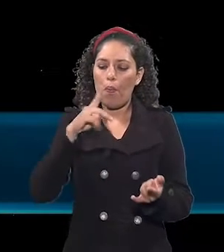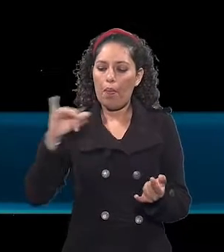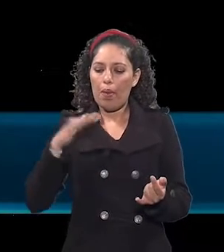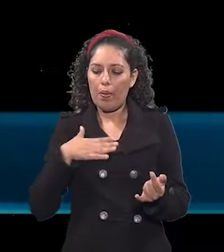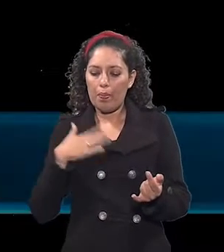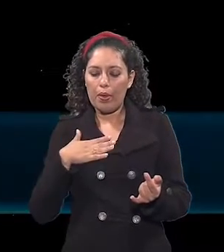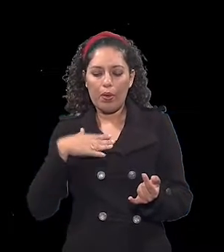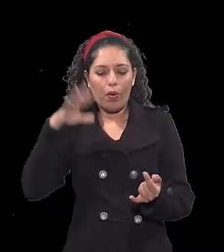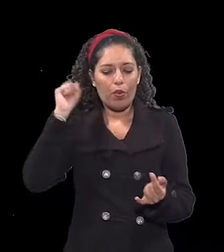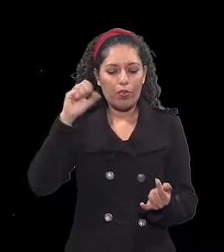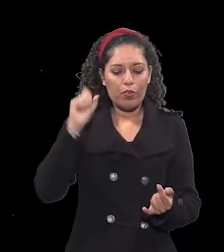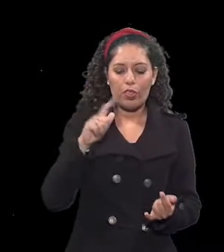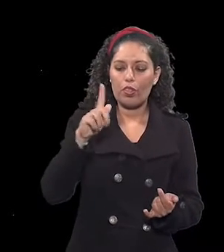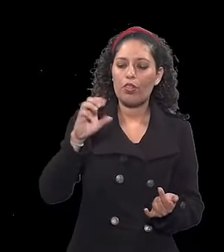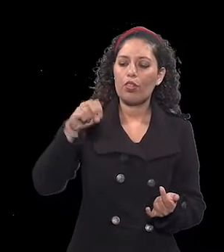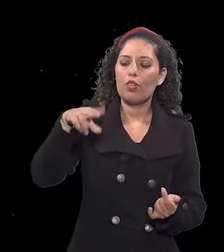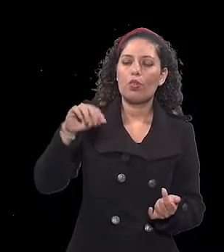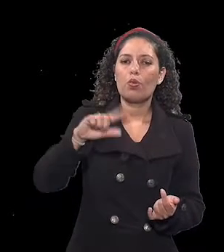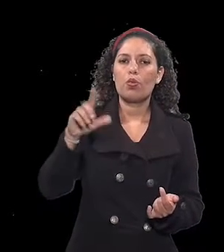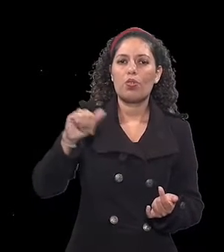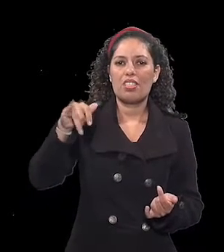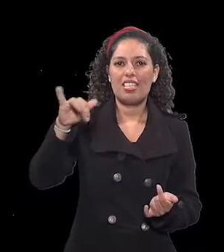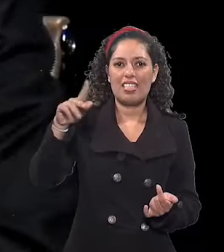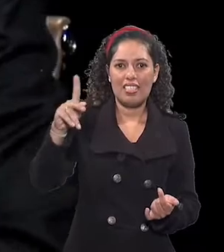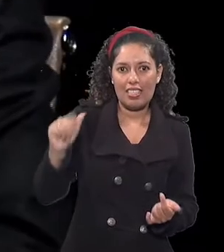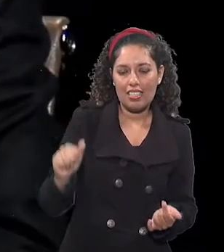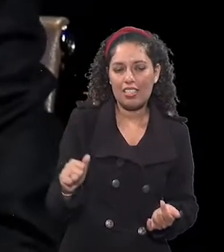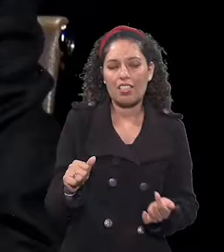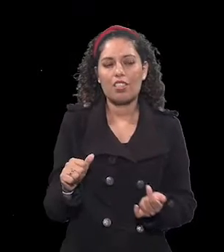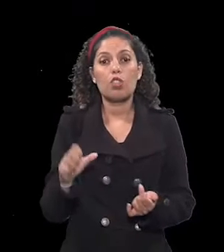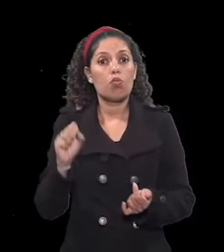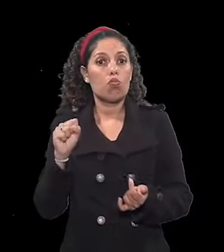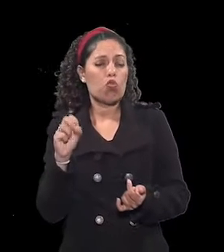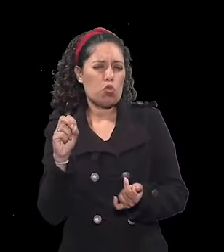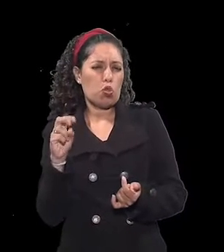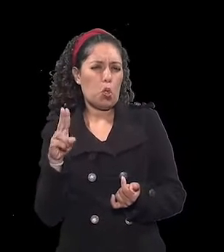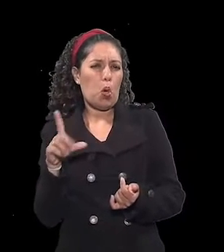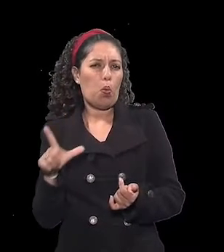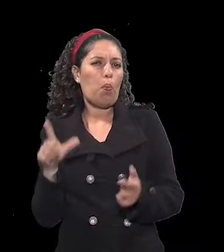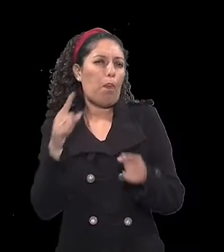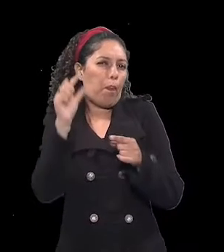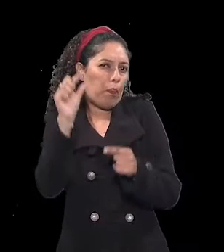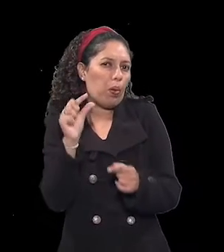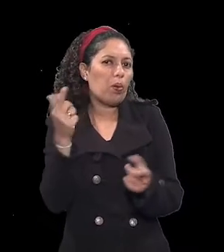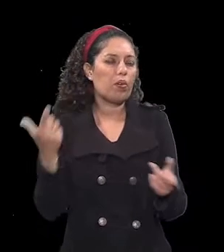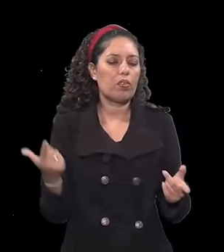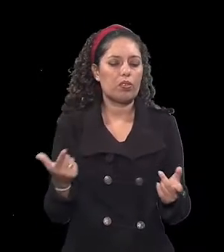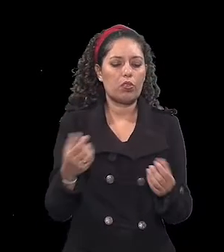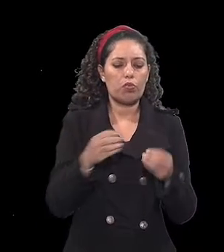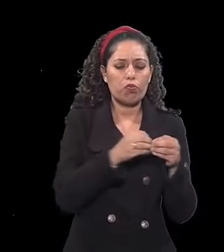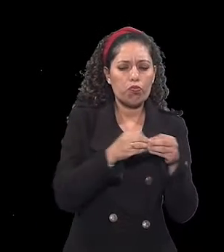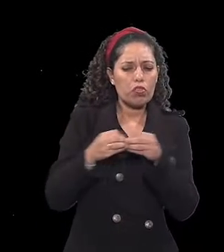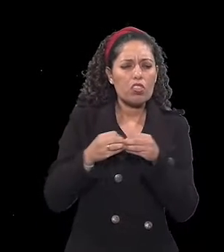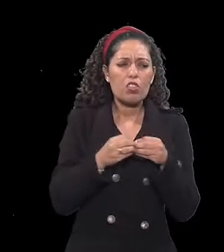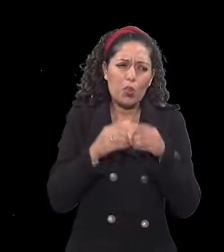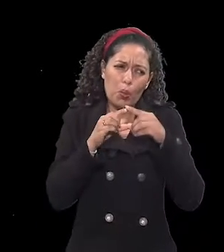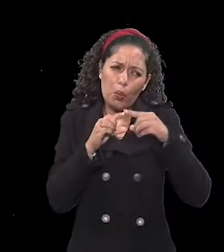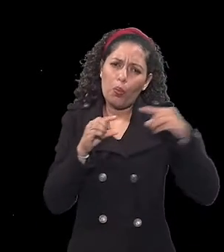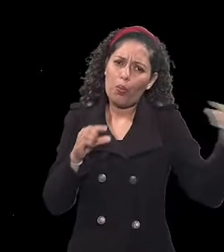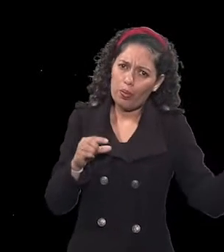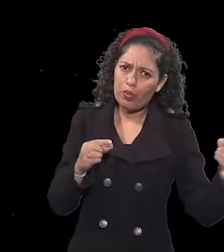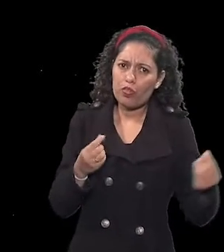pais escutavam, né, Gonzaguinha, Martinho da Vila. Soul também? Soul muito pouco. Isso aí era um vizinho um pouquinho mais distante